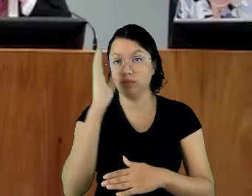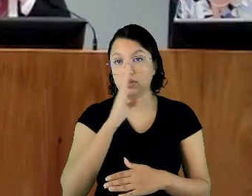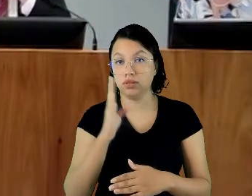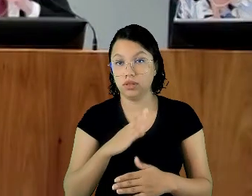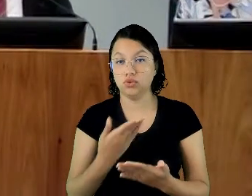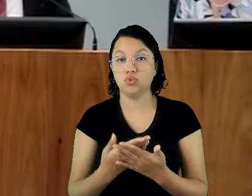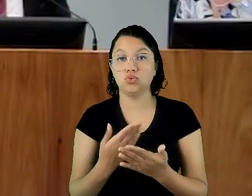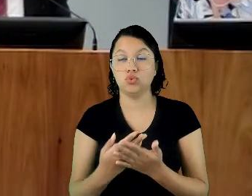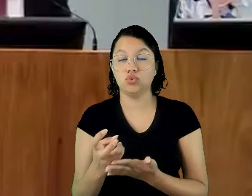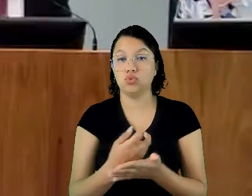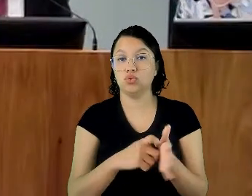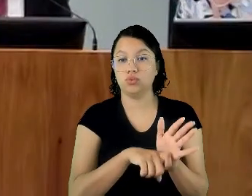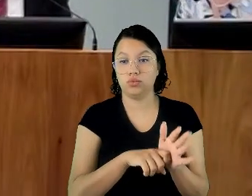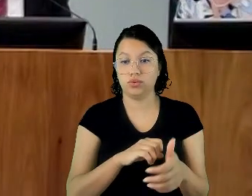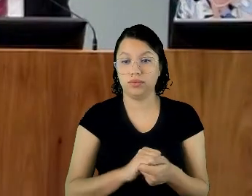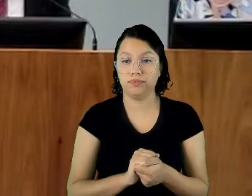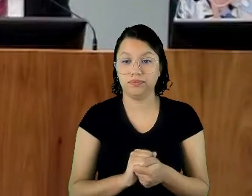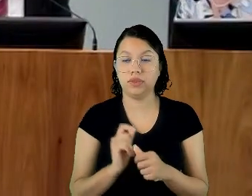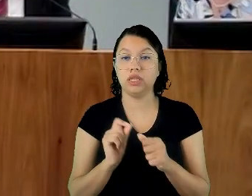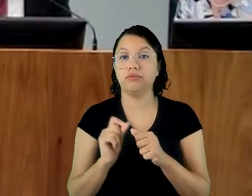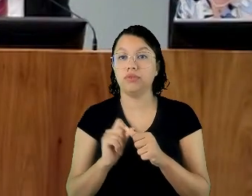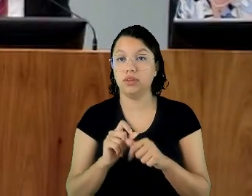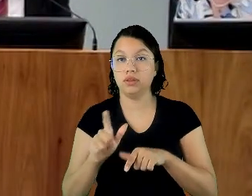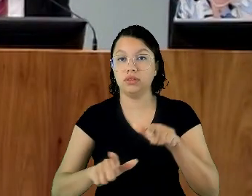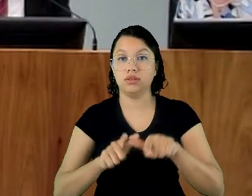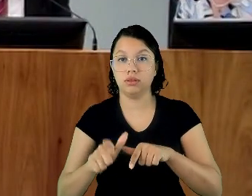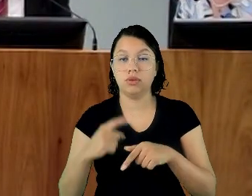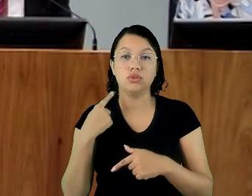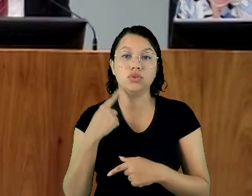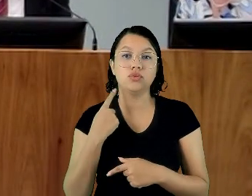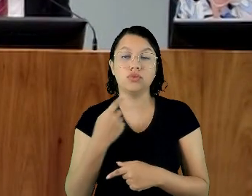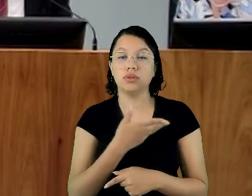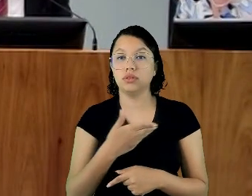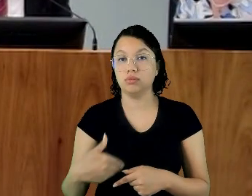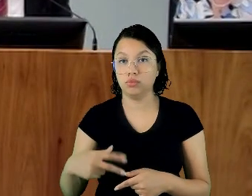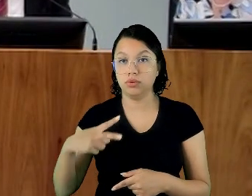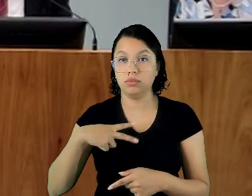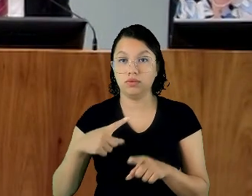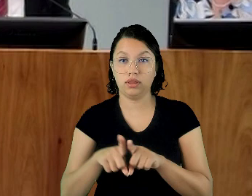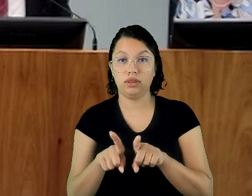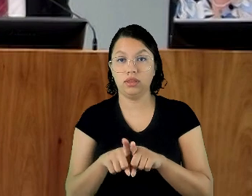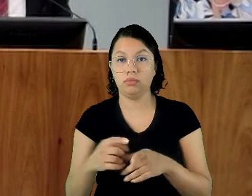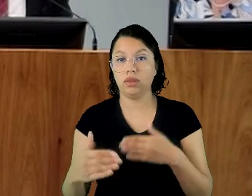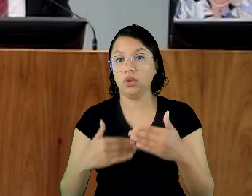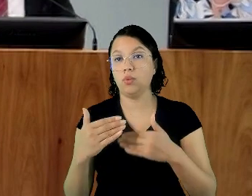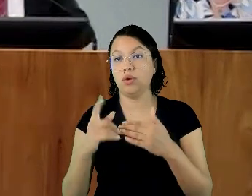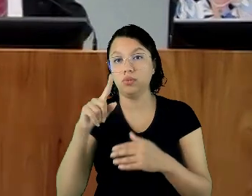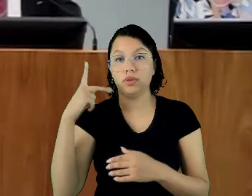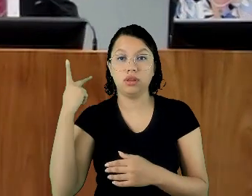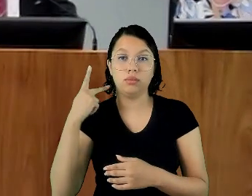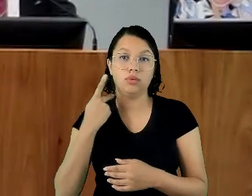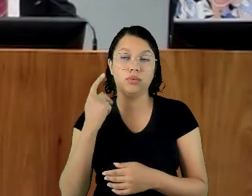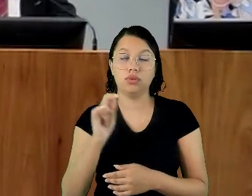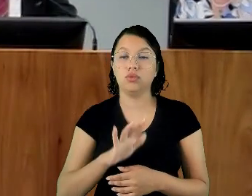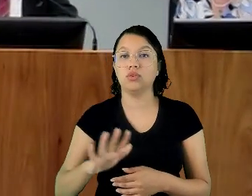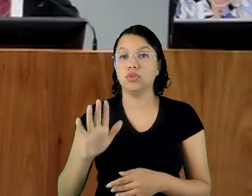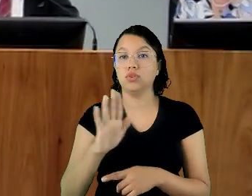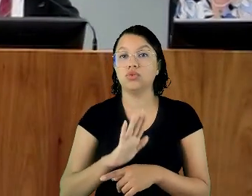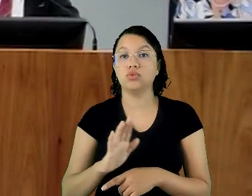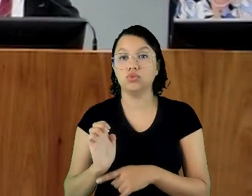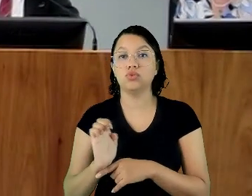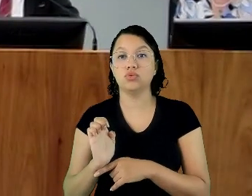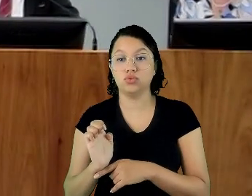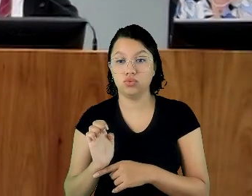desempenhou, desempenhou funções na advocacia pública e privada. Enquanto procuradora do Estado, atuou em cargos de chefia e